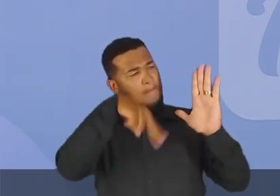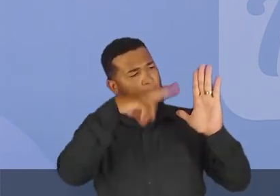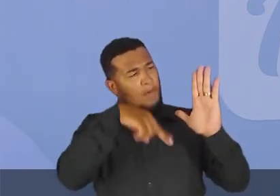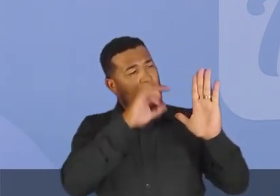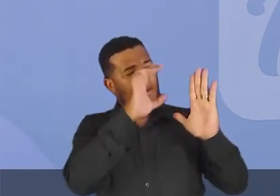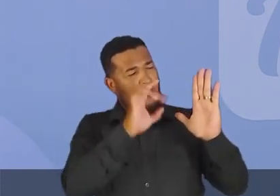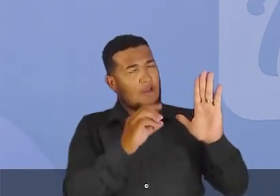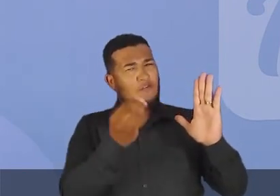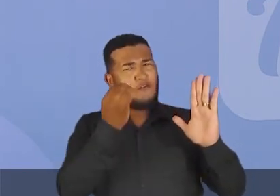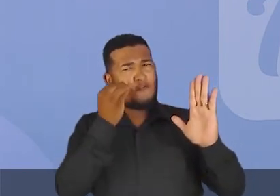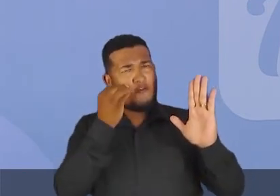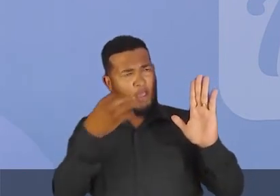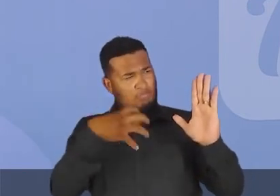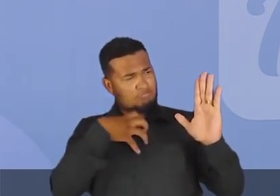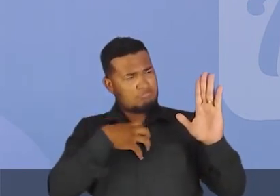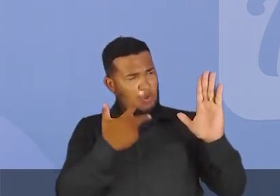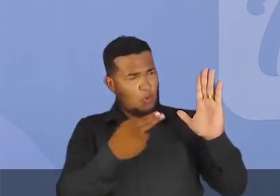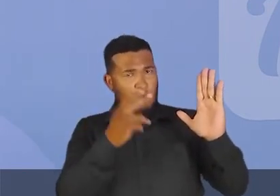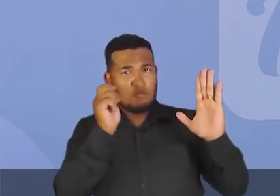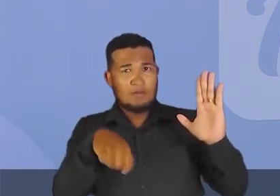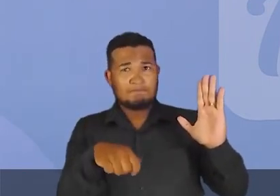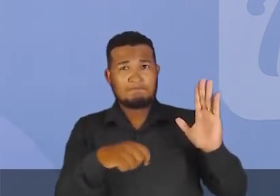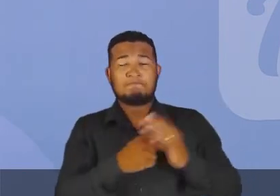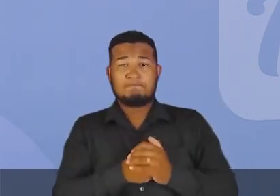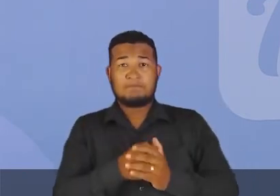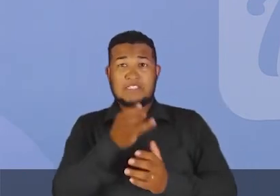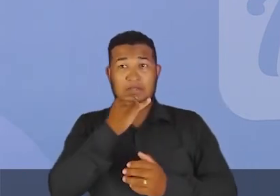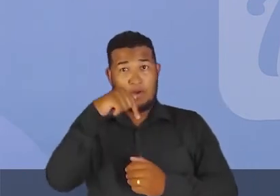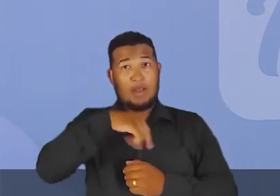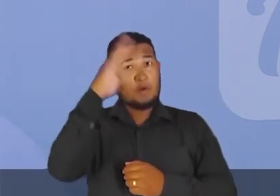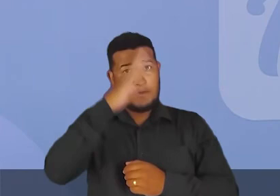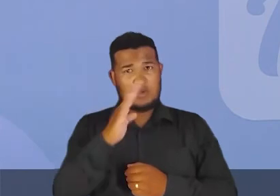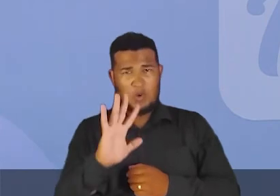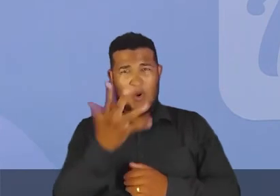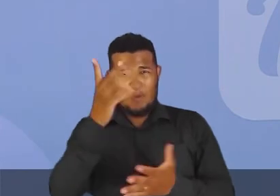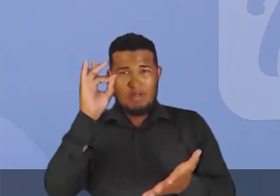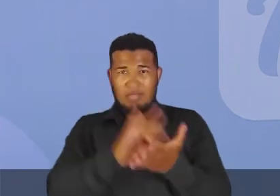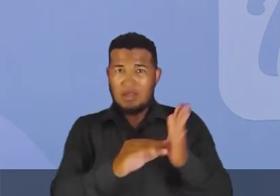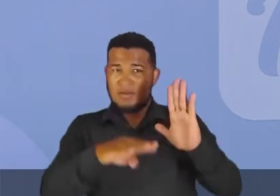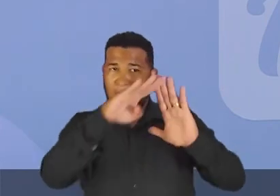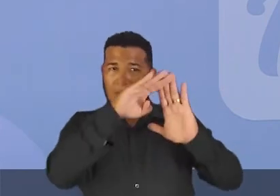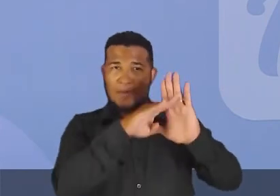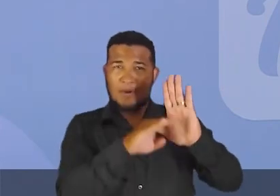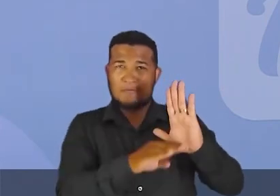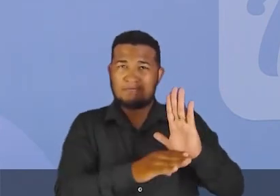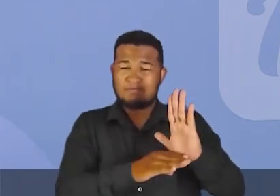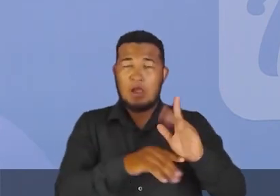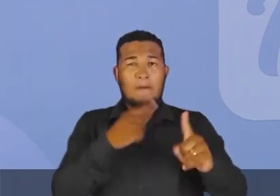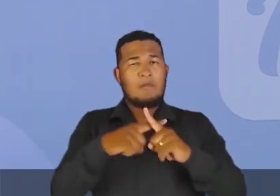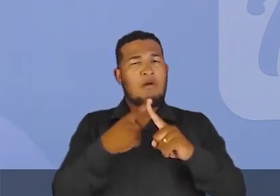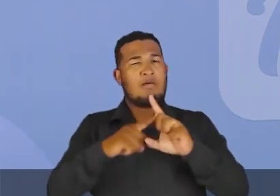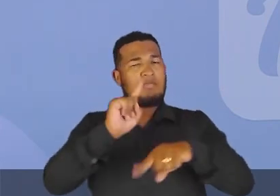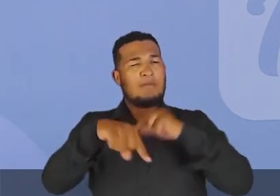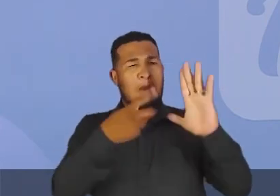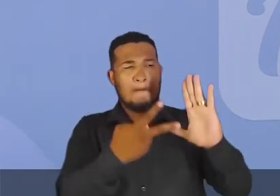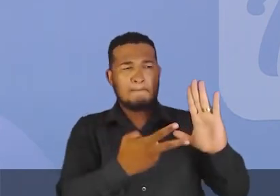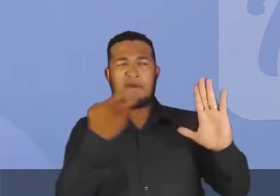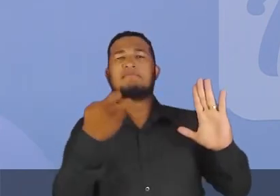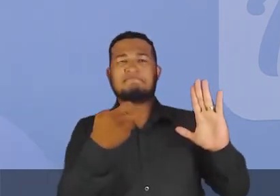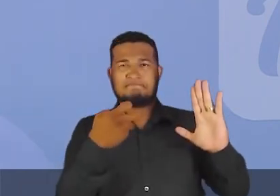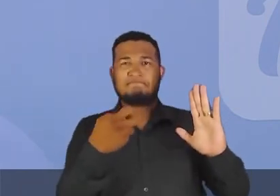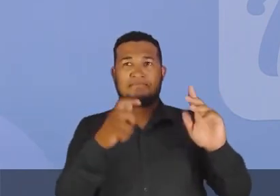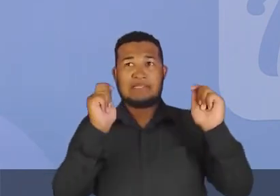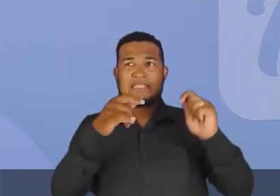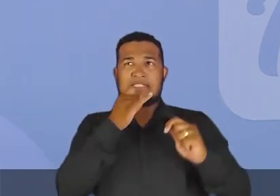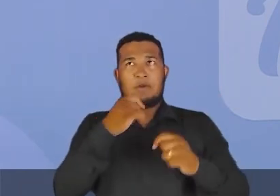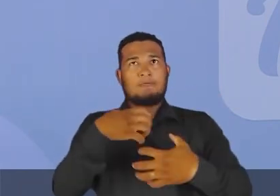atendido aqui no nosso país em relação a esse direito. Porque quando a gente percebe isso, se a gente